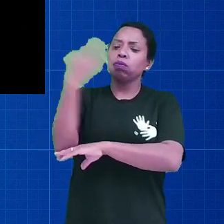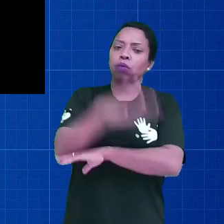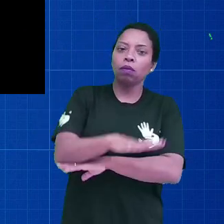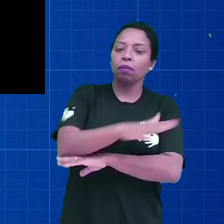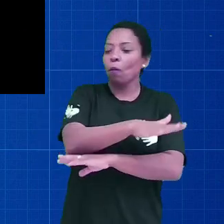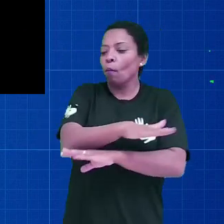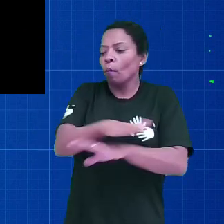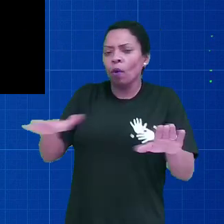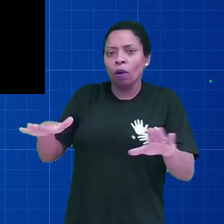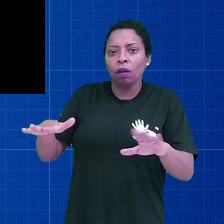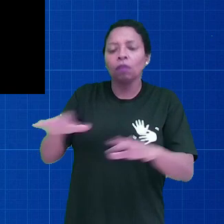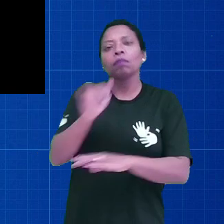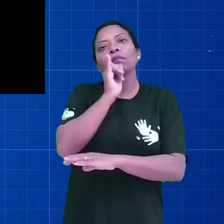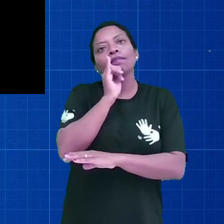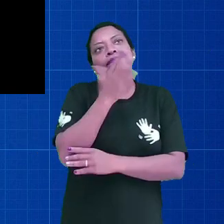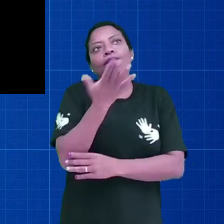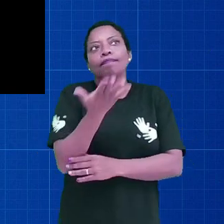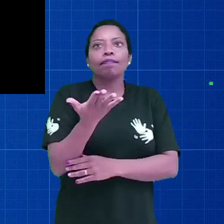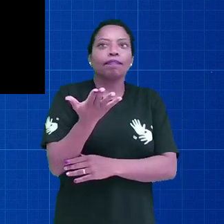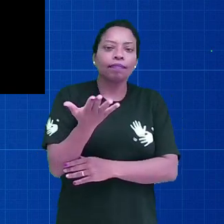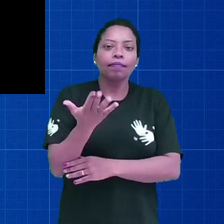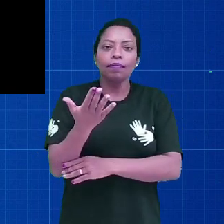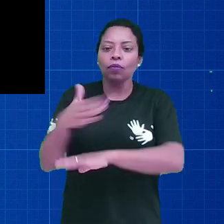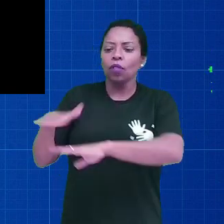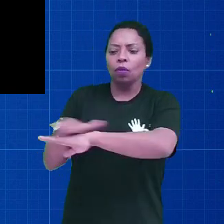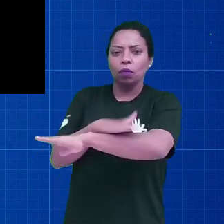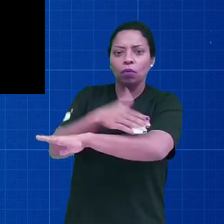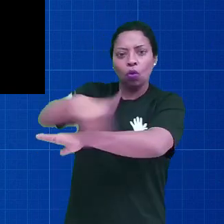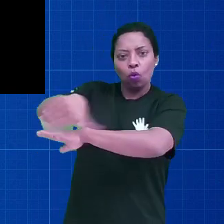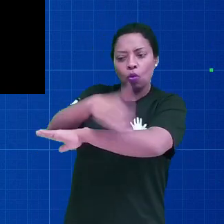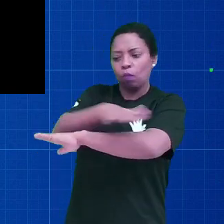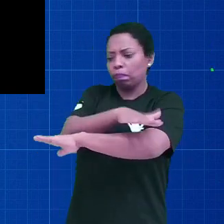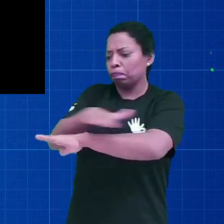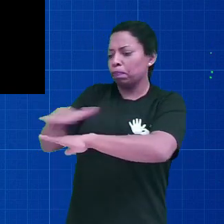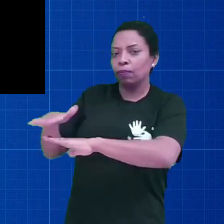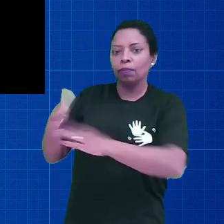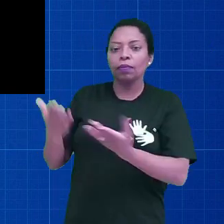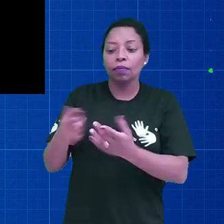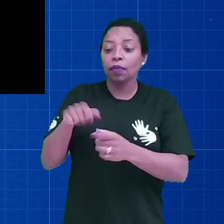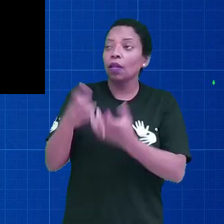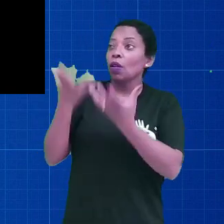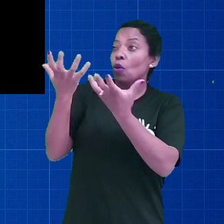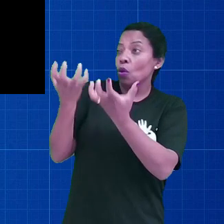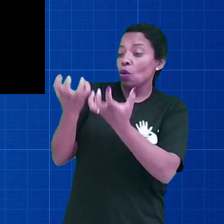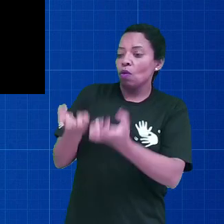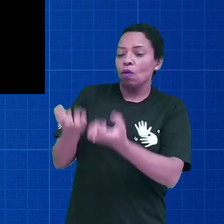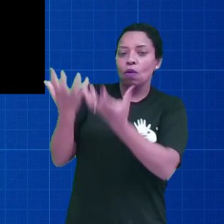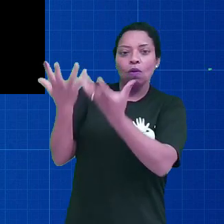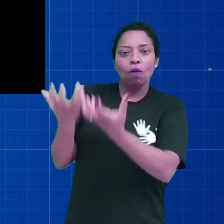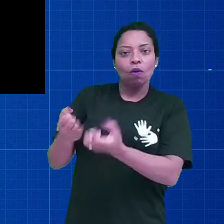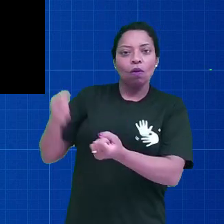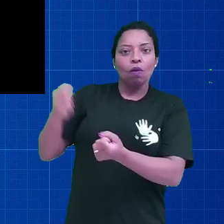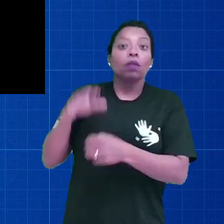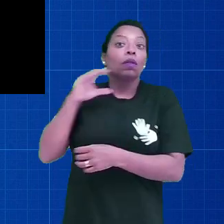dali, vamos colocar um exemplo bem extremo, coloca um asfalto, esse asfalto vai absorver mais energia, vai ficar